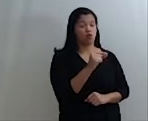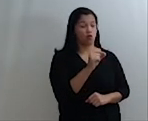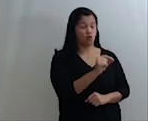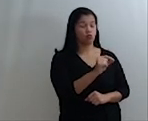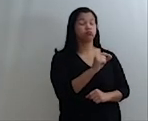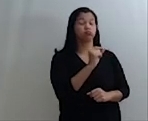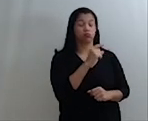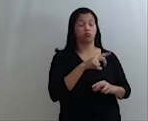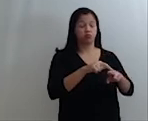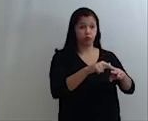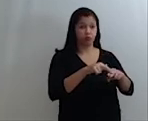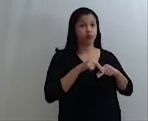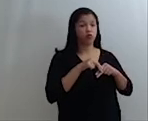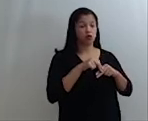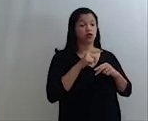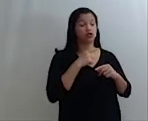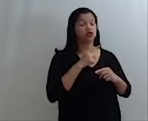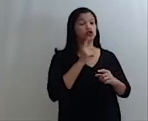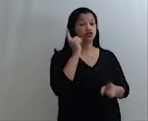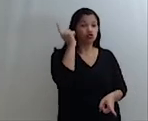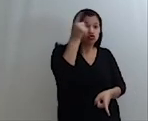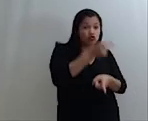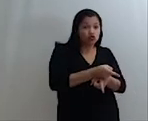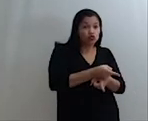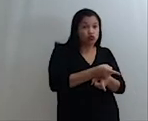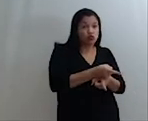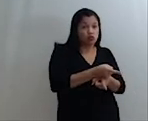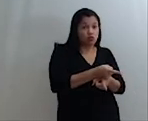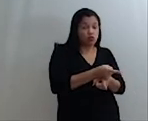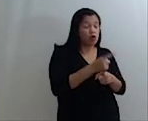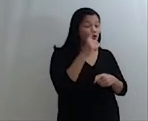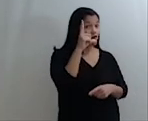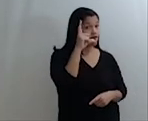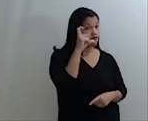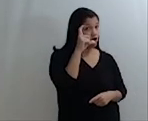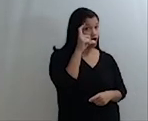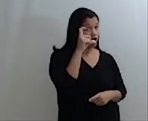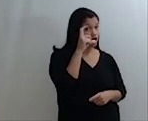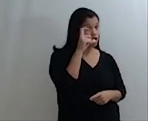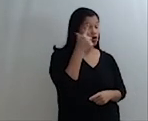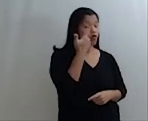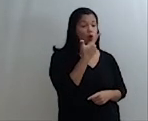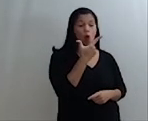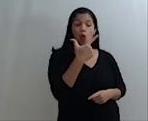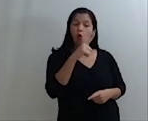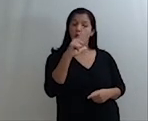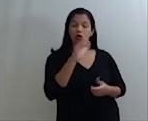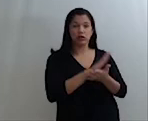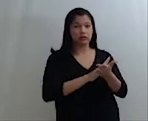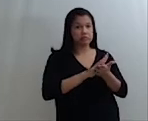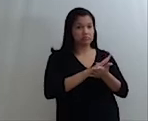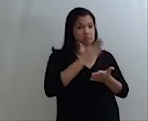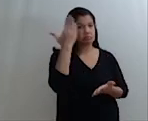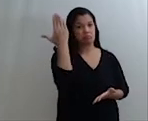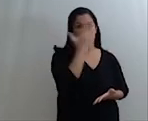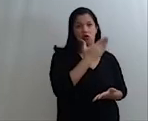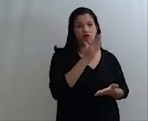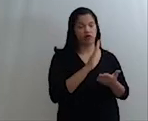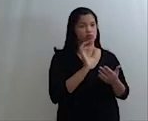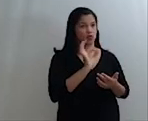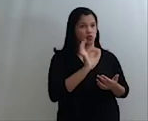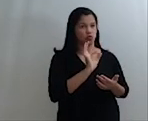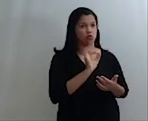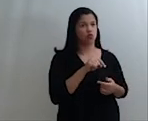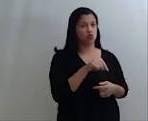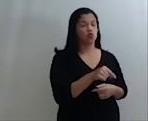eh na na fase policial e sem nenhuma outra prova independente que que a confirme Esse é o assistido paciente